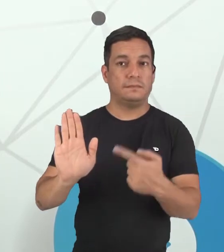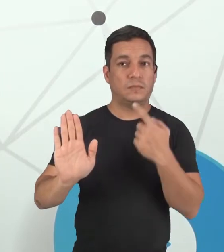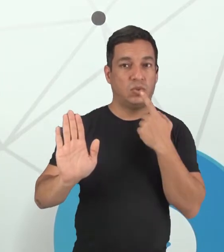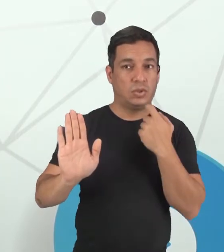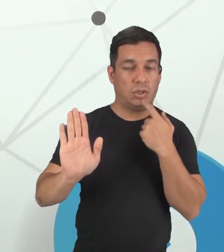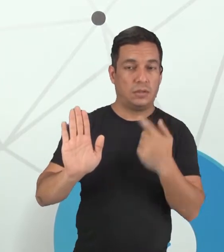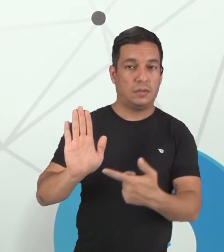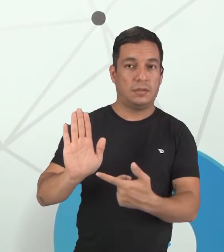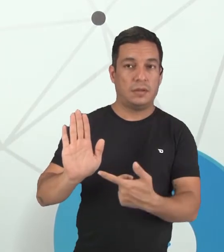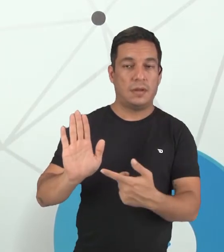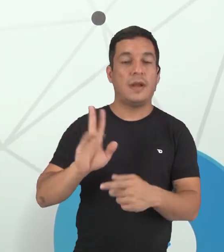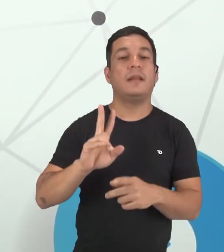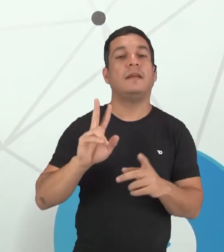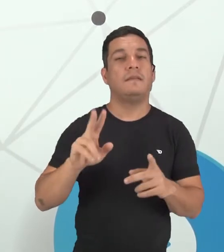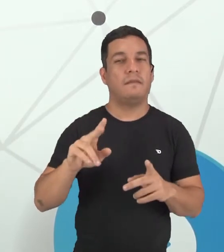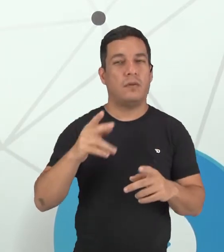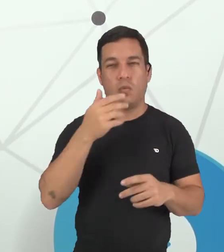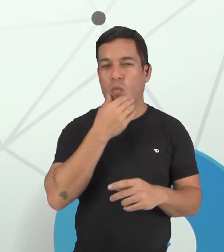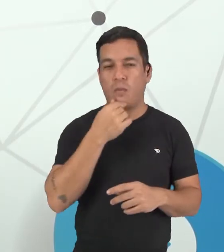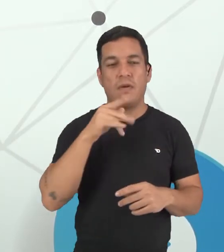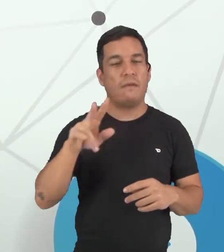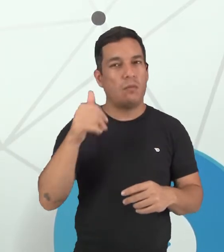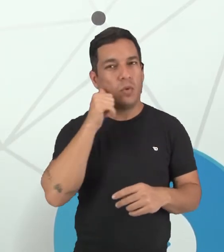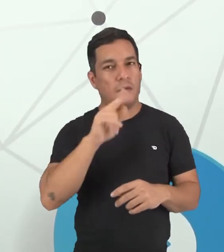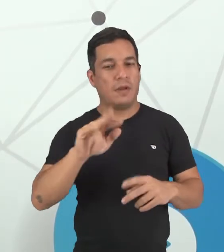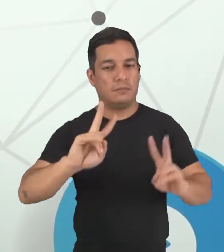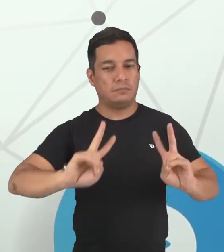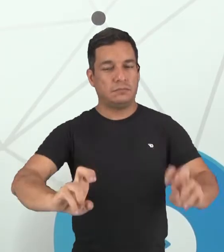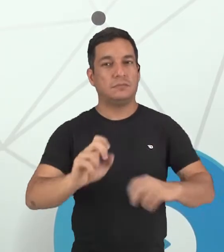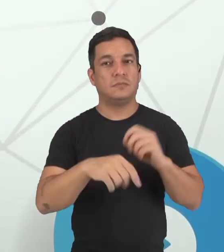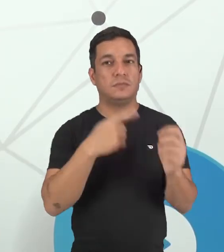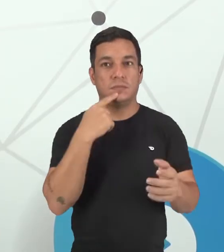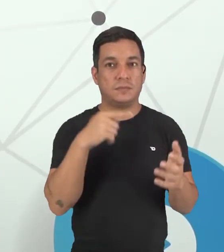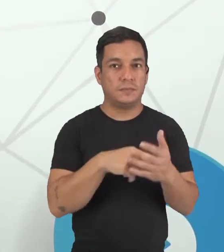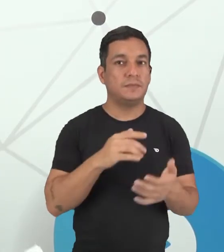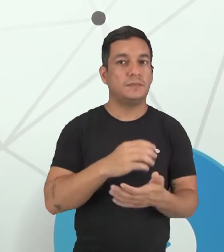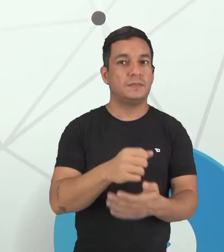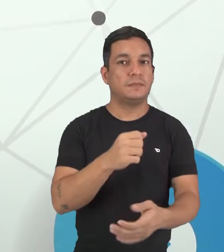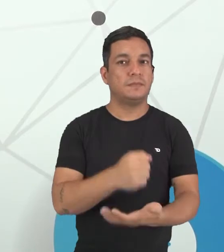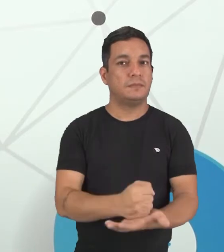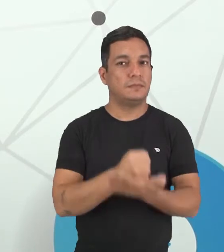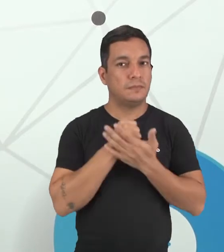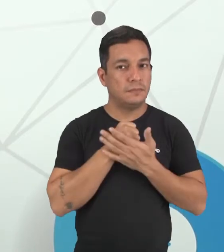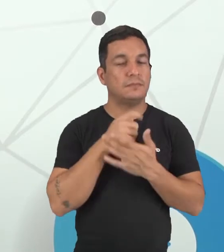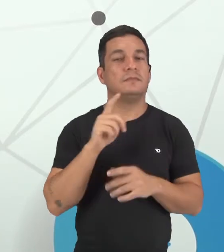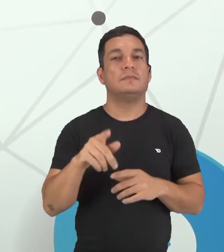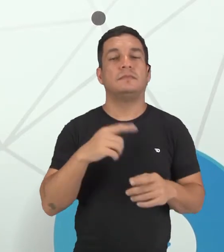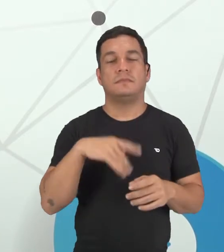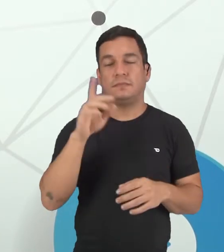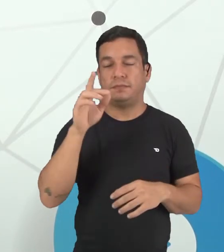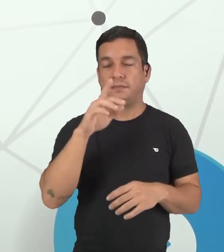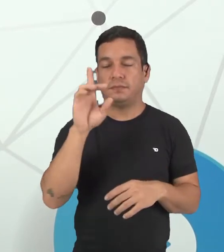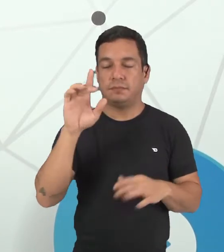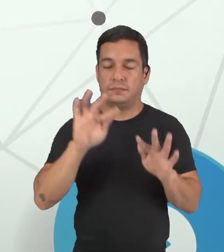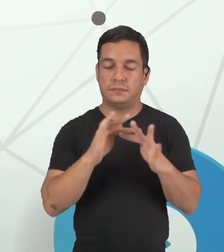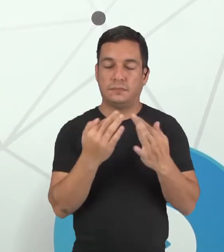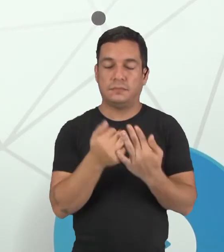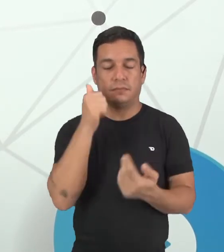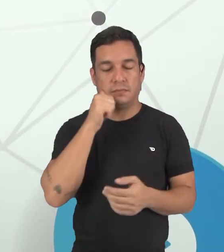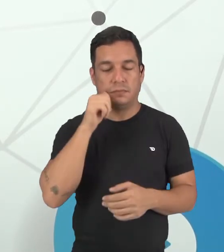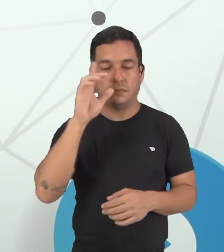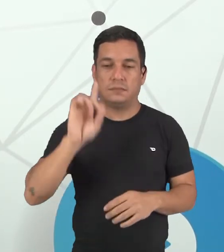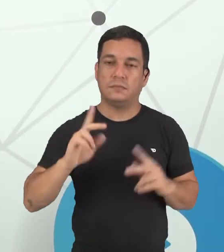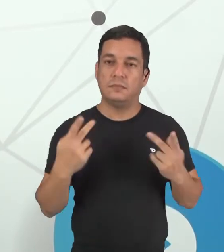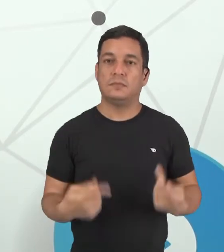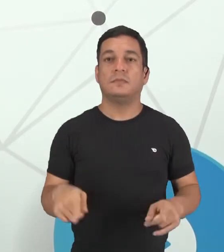mulher. Importante também trazer para vocês que o Ministério da Mulher, Família e Direitos Humanos também tem um